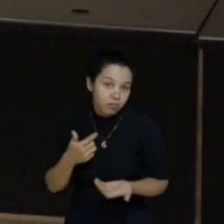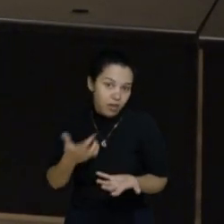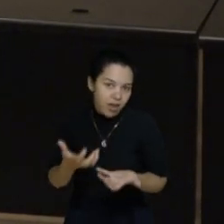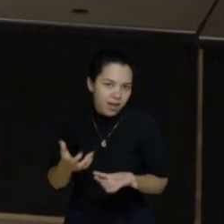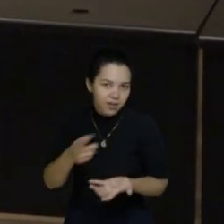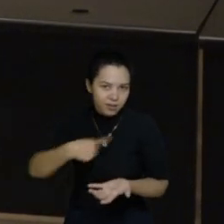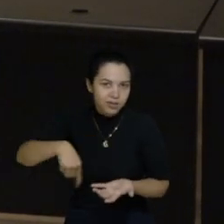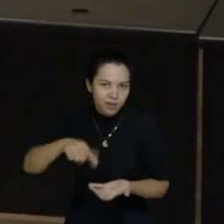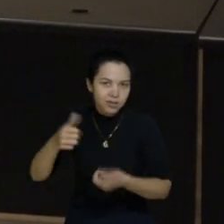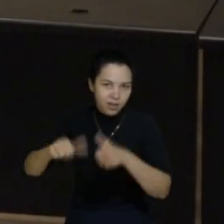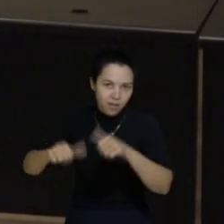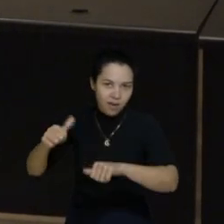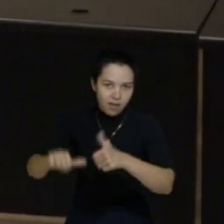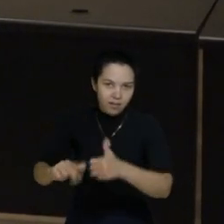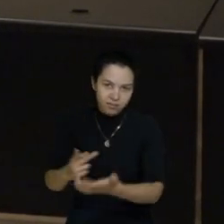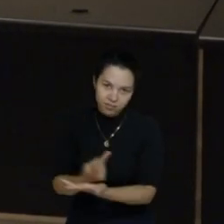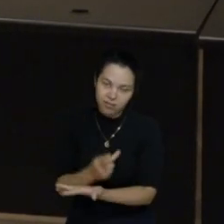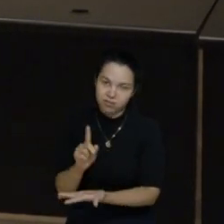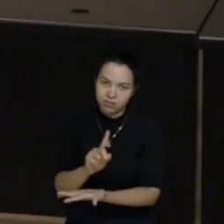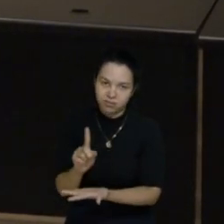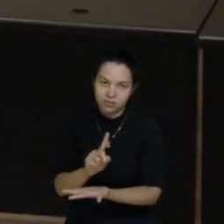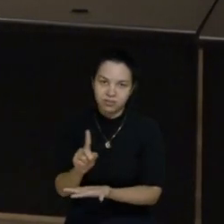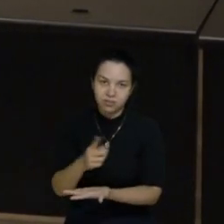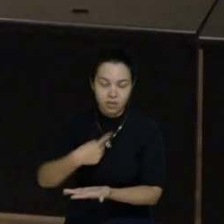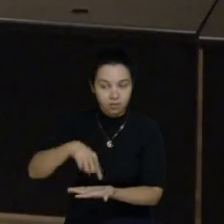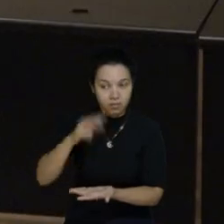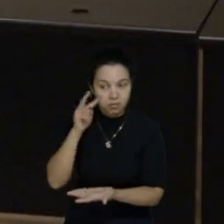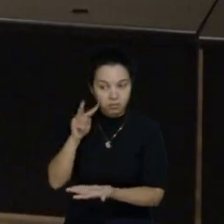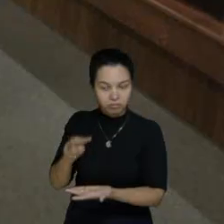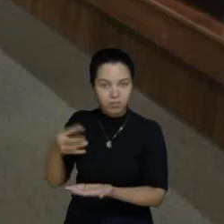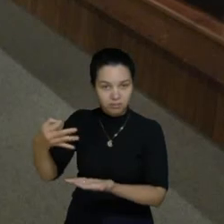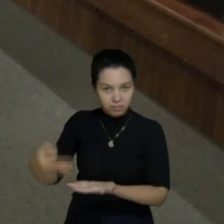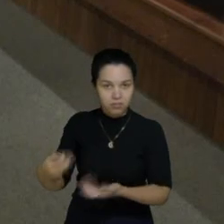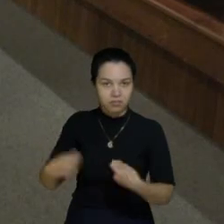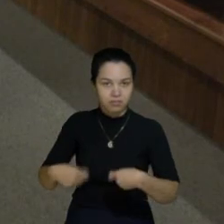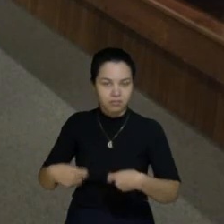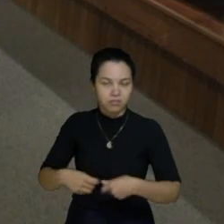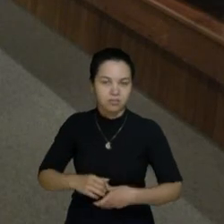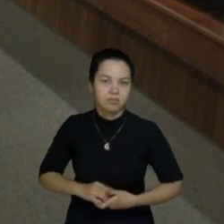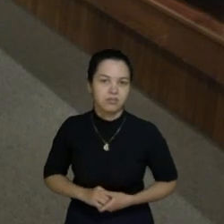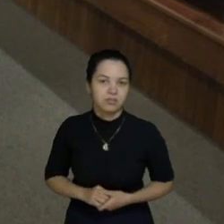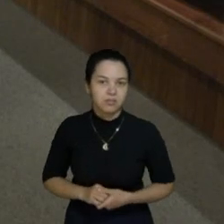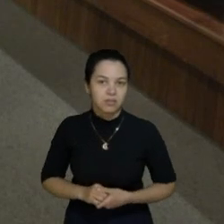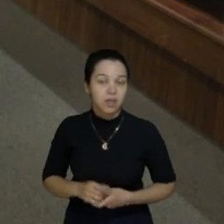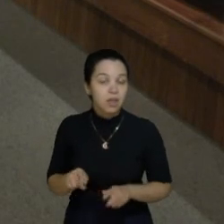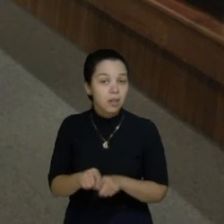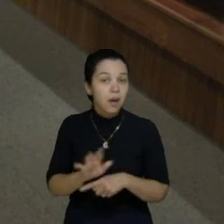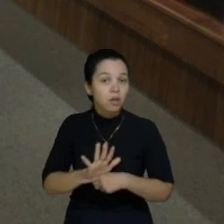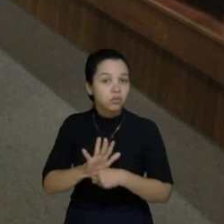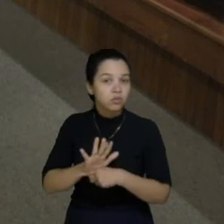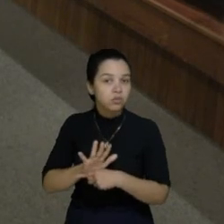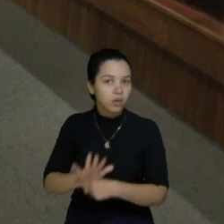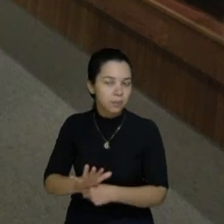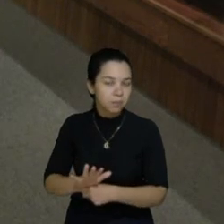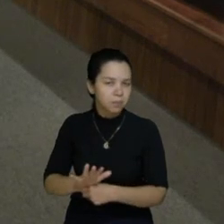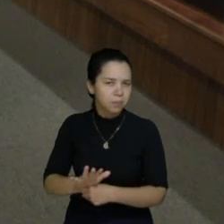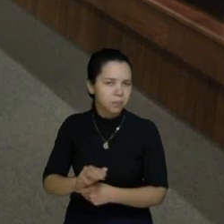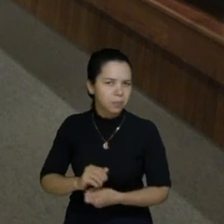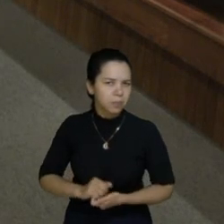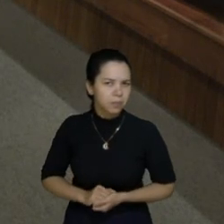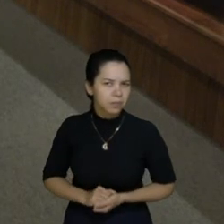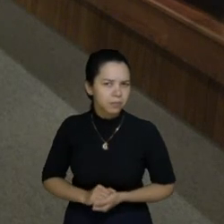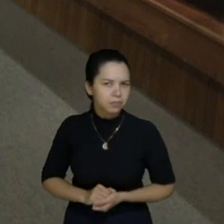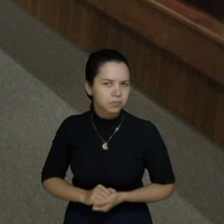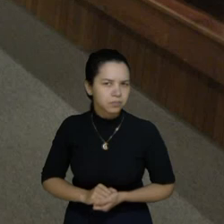né que a gente avalie para olhar esse tipo de coisa e ajudar por conta da memória a